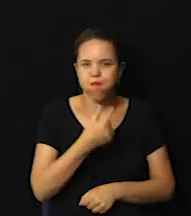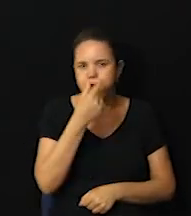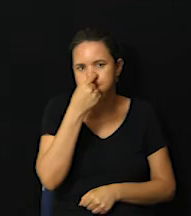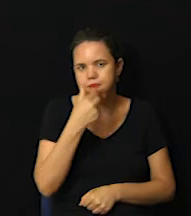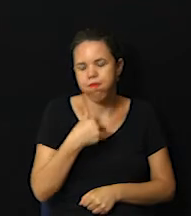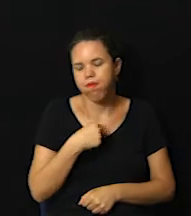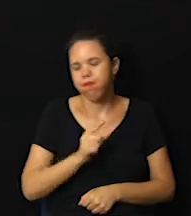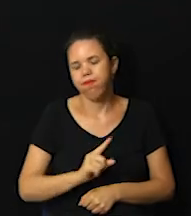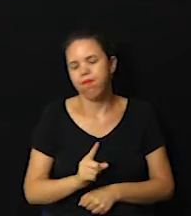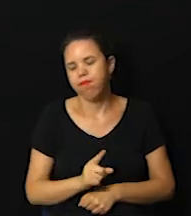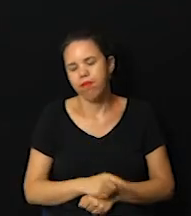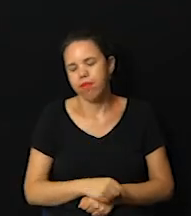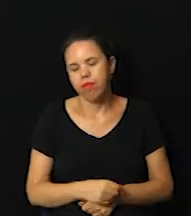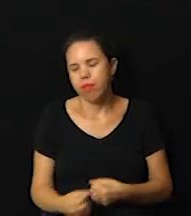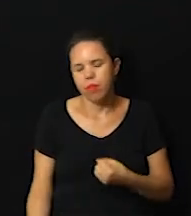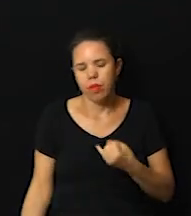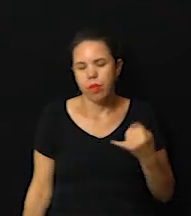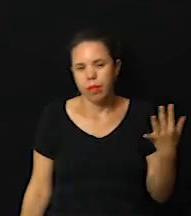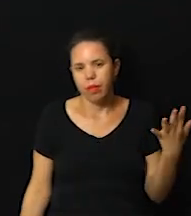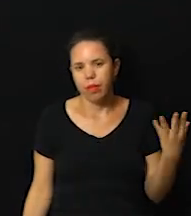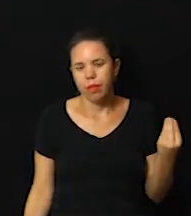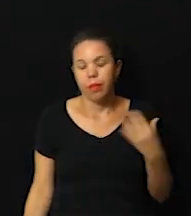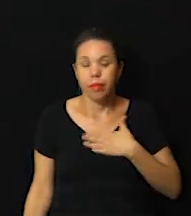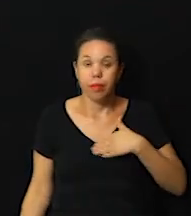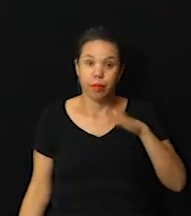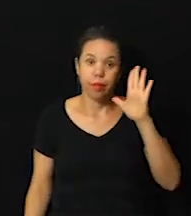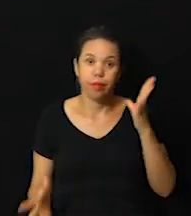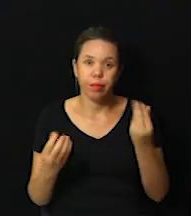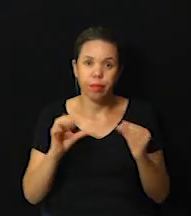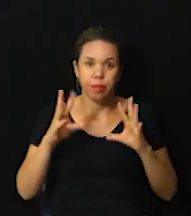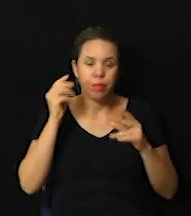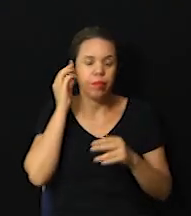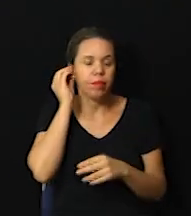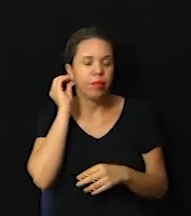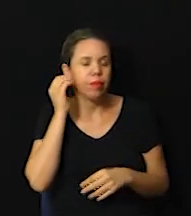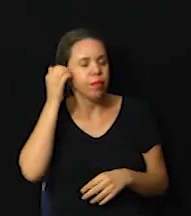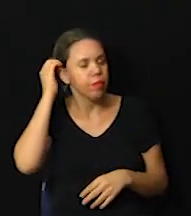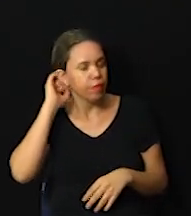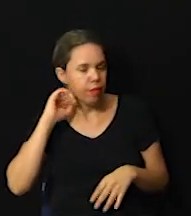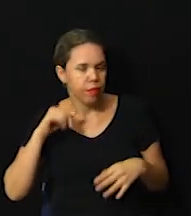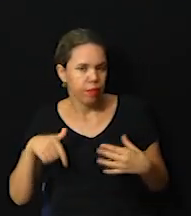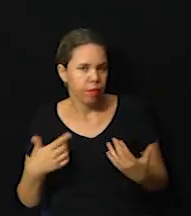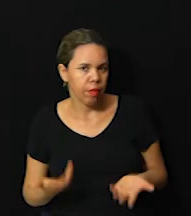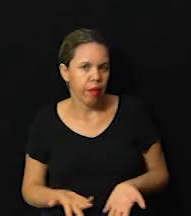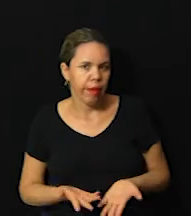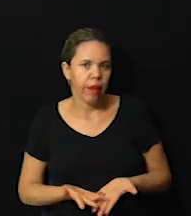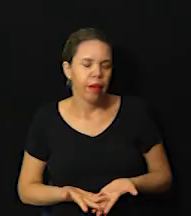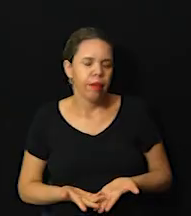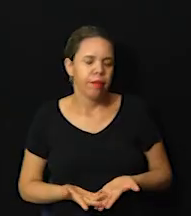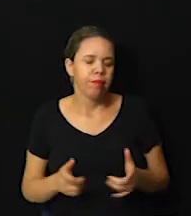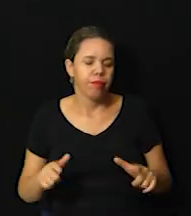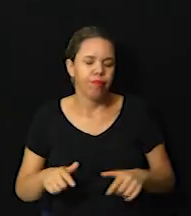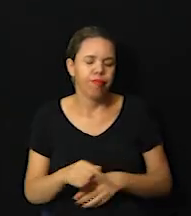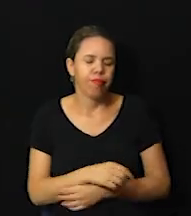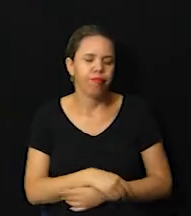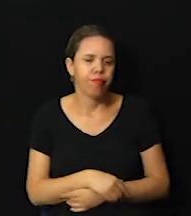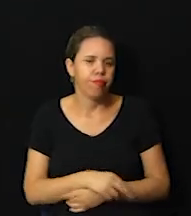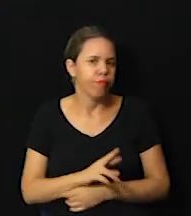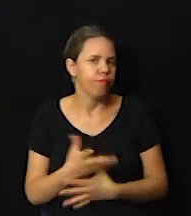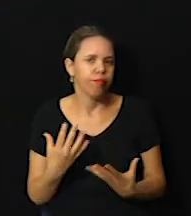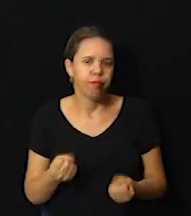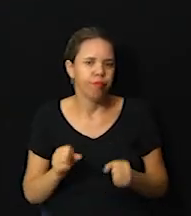espaço que não comporta tantas. Gostaríamos de abraçar todas, contemplar todas aqui. Mas é que o nosso espaço realmente ele